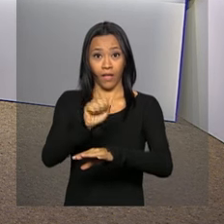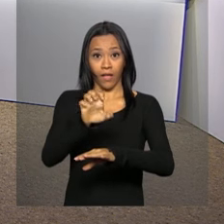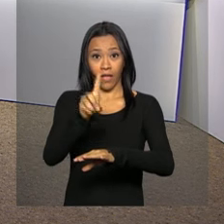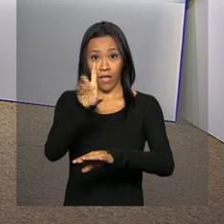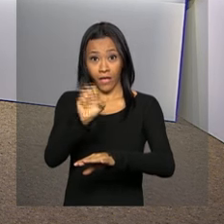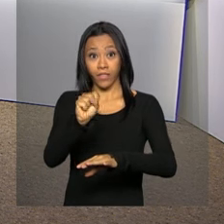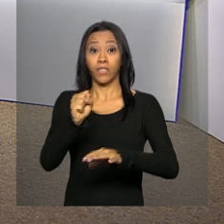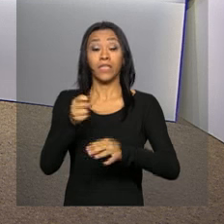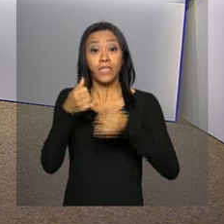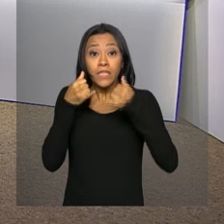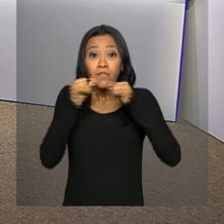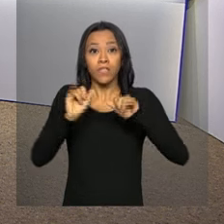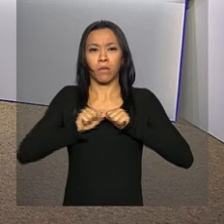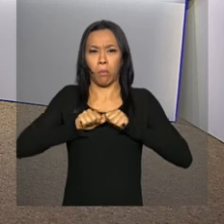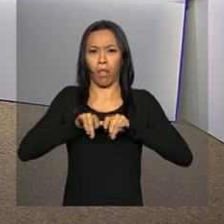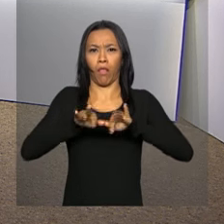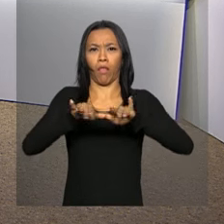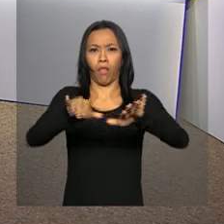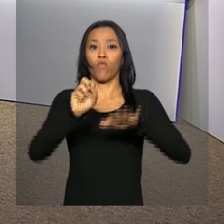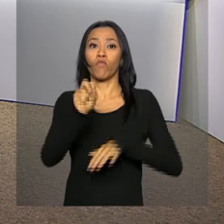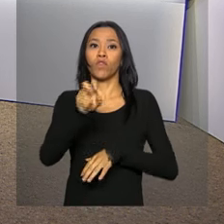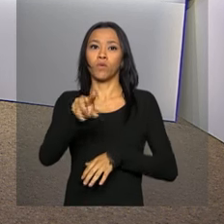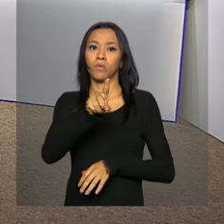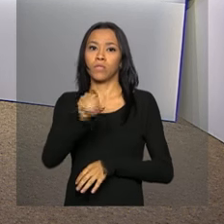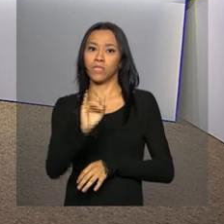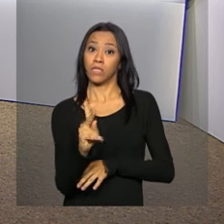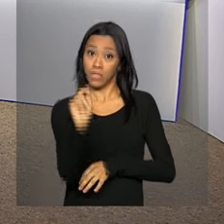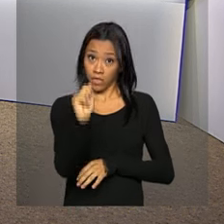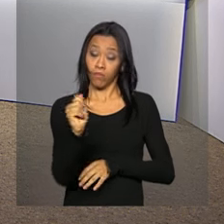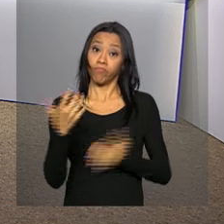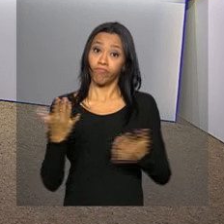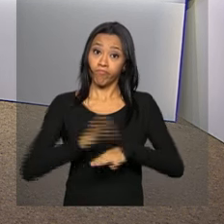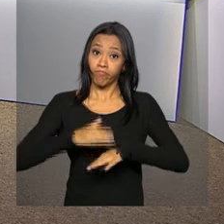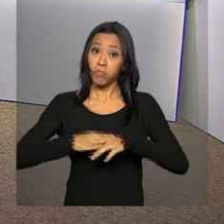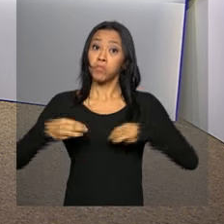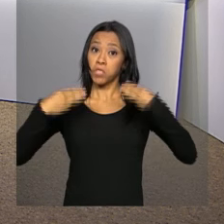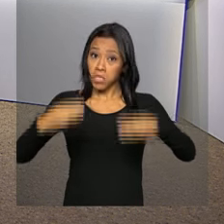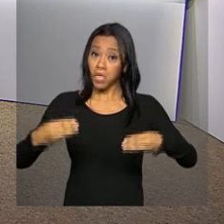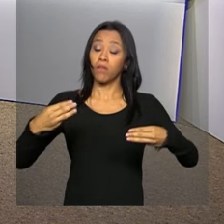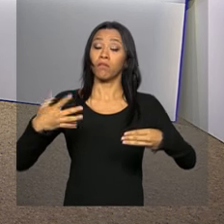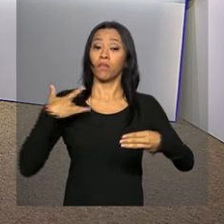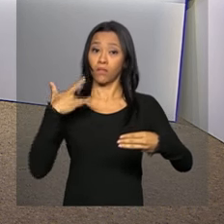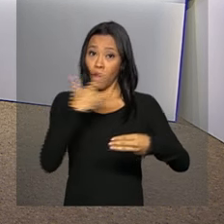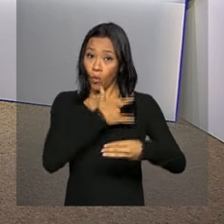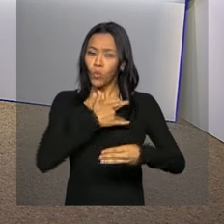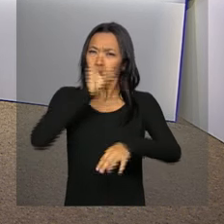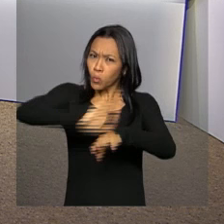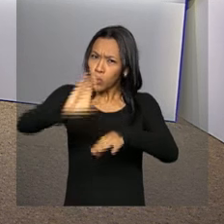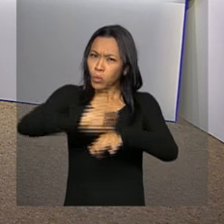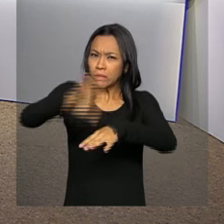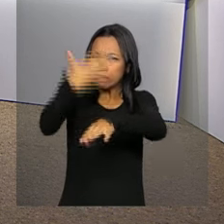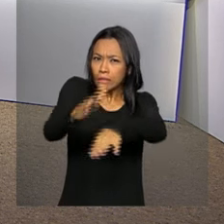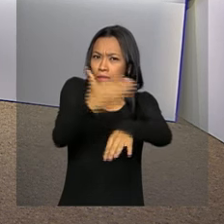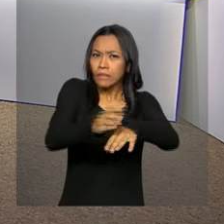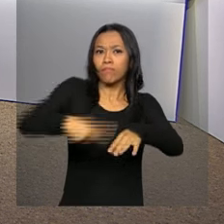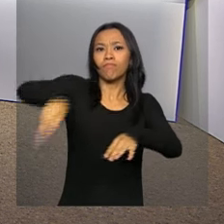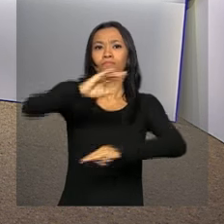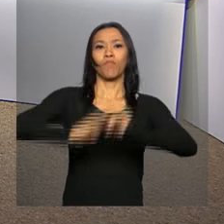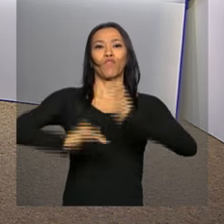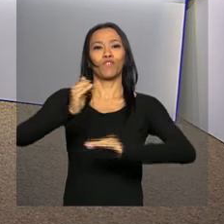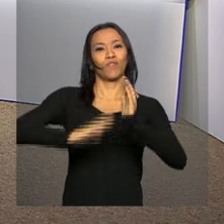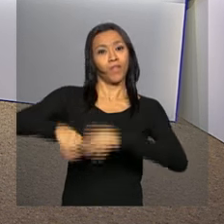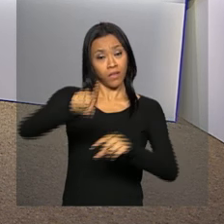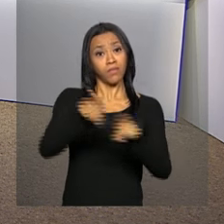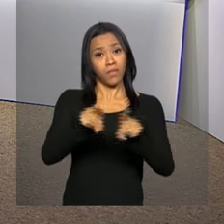o avanço do vírus Zika, o Ministério da Saúde oferece cursos de capacitação para profissionais e para a